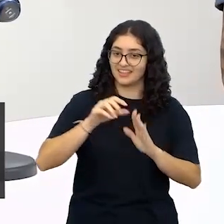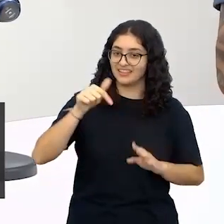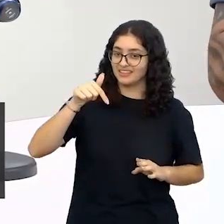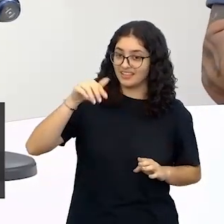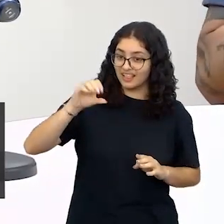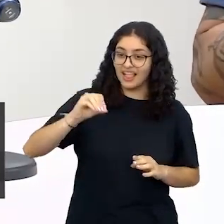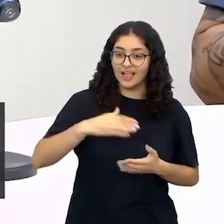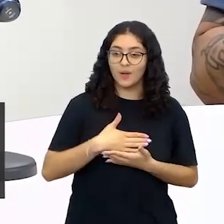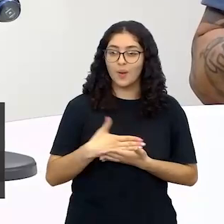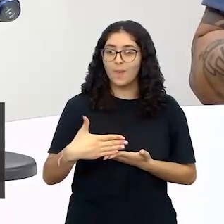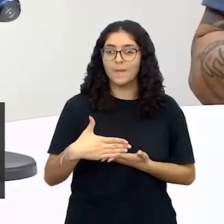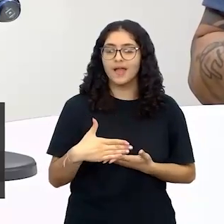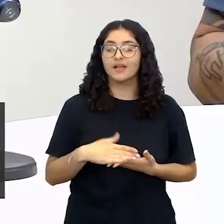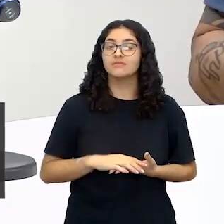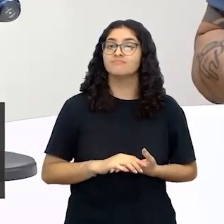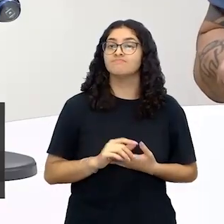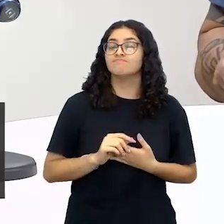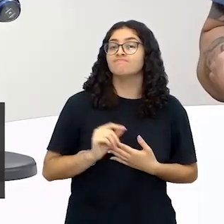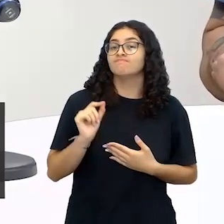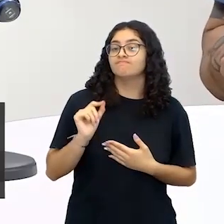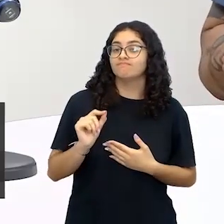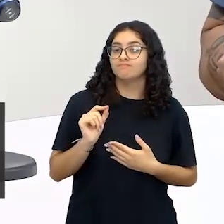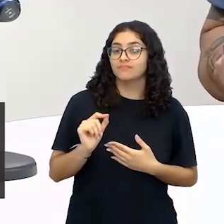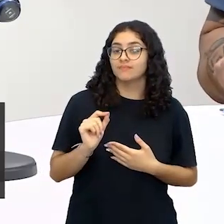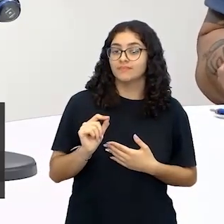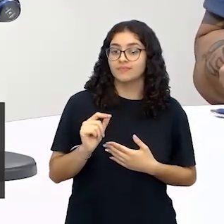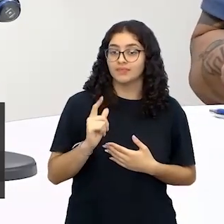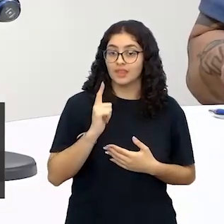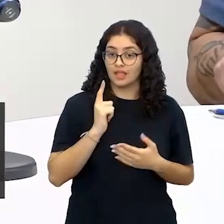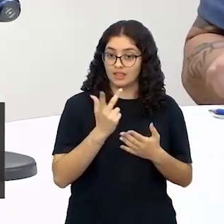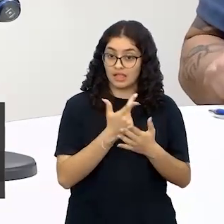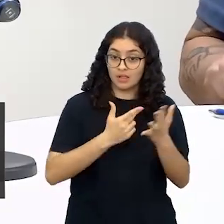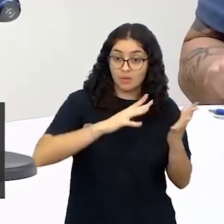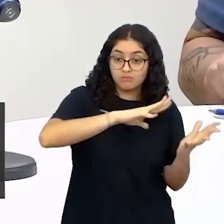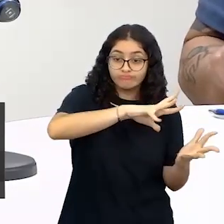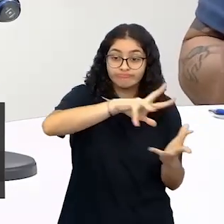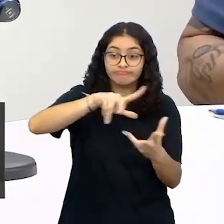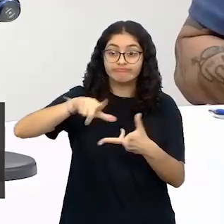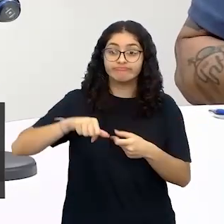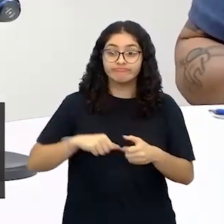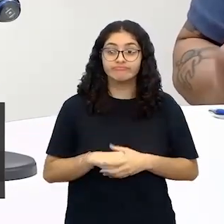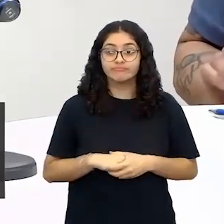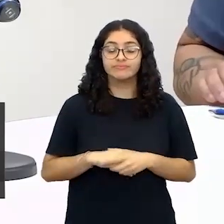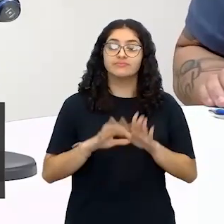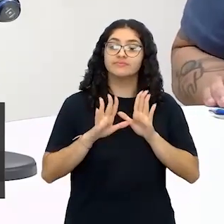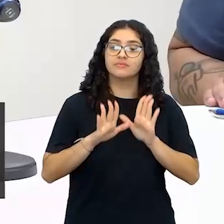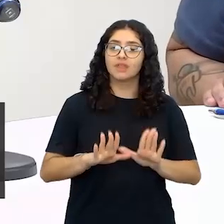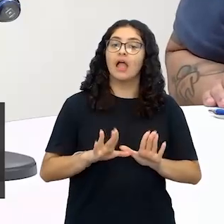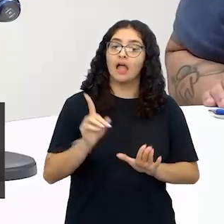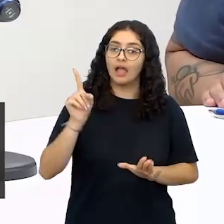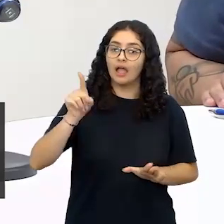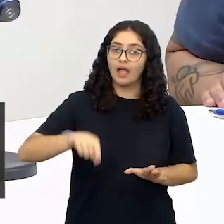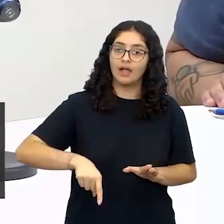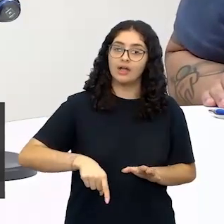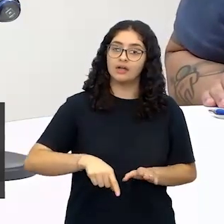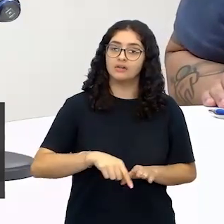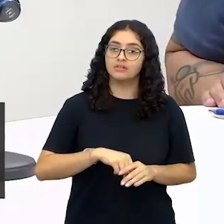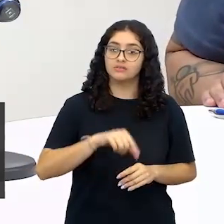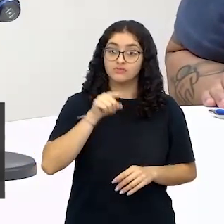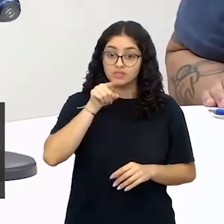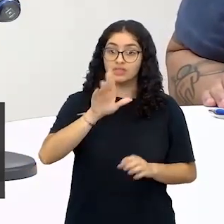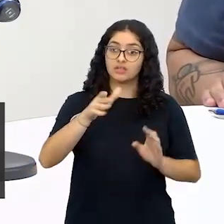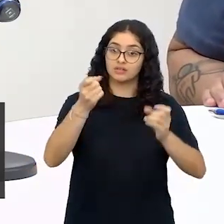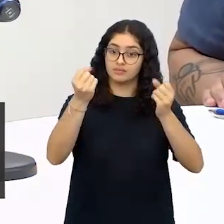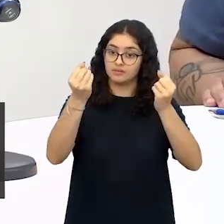que começa a questão do desenho universal. E aí é exatamente isso que vocês